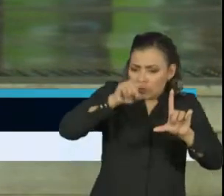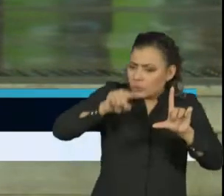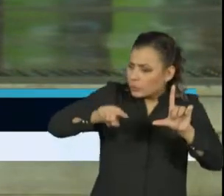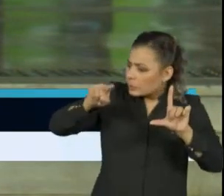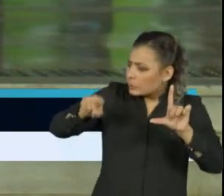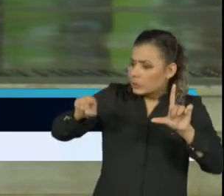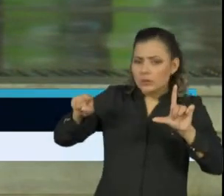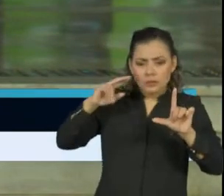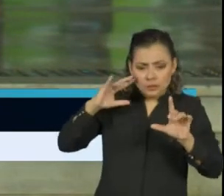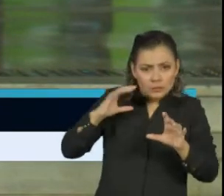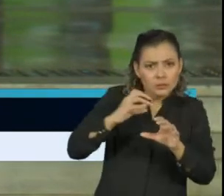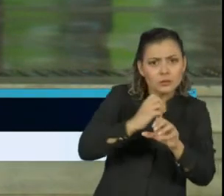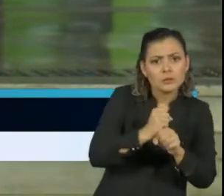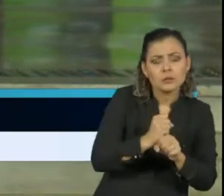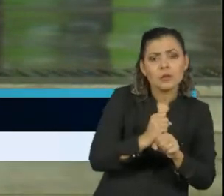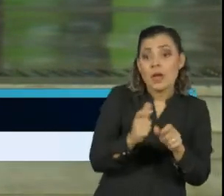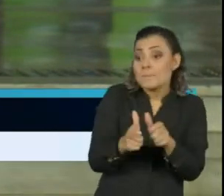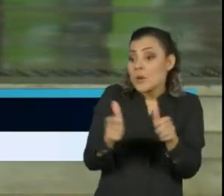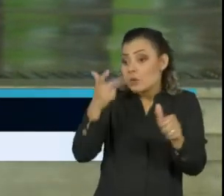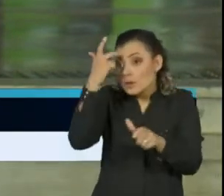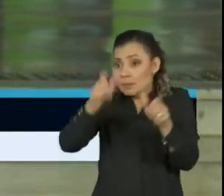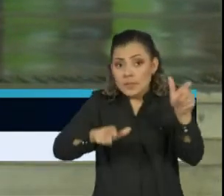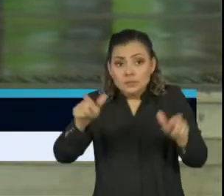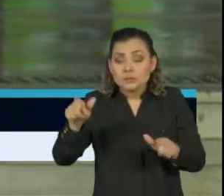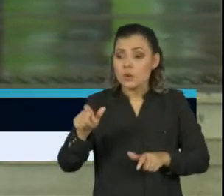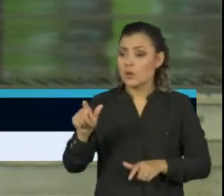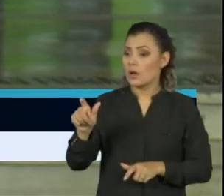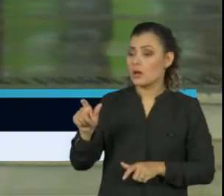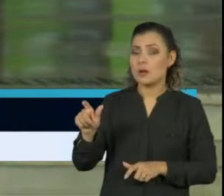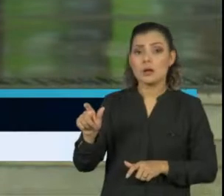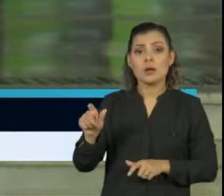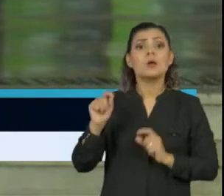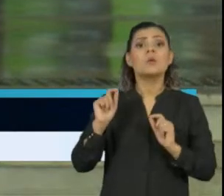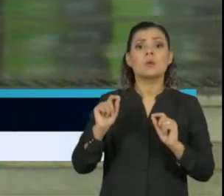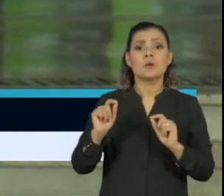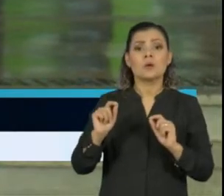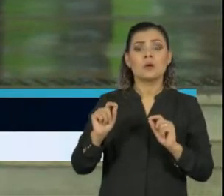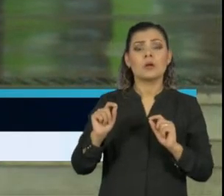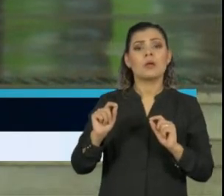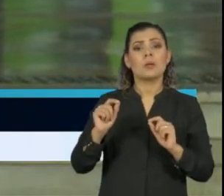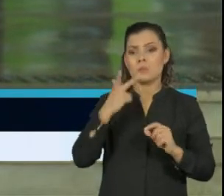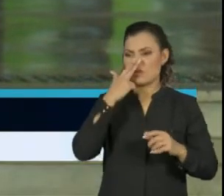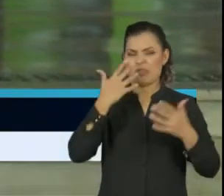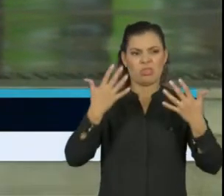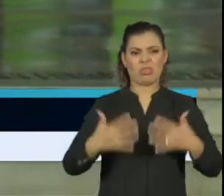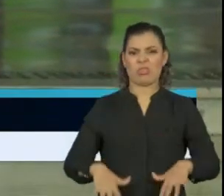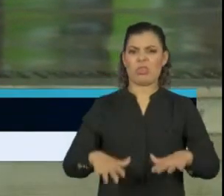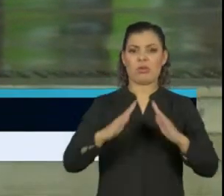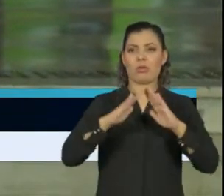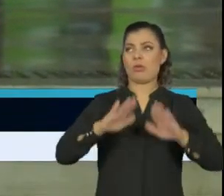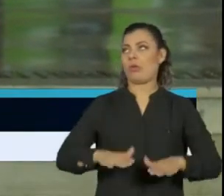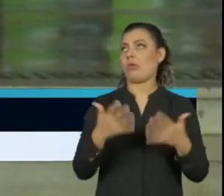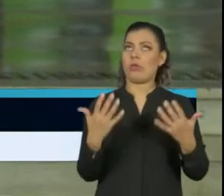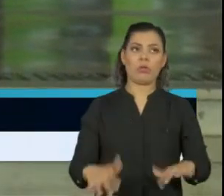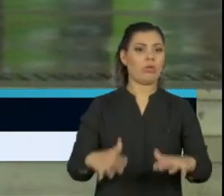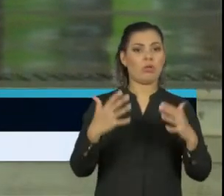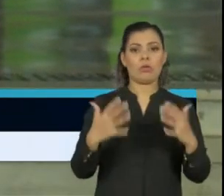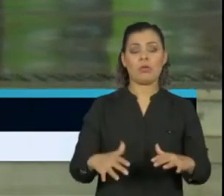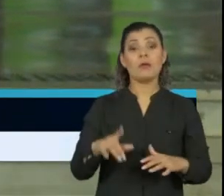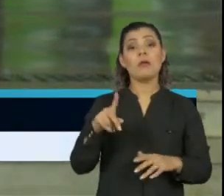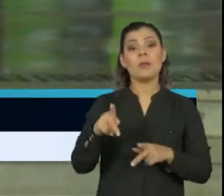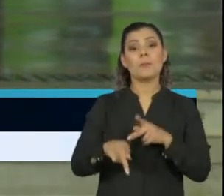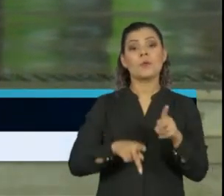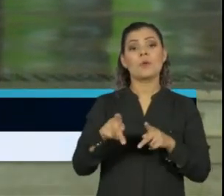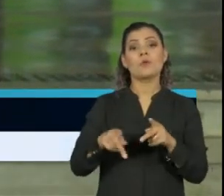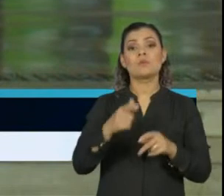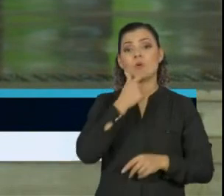grande parte, a maior parte das pessoas que tem resistência em guardar o isolamento é a